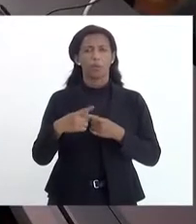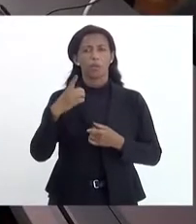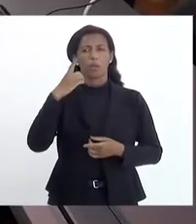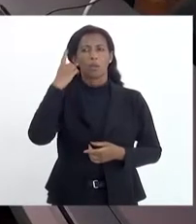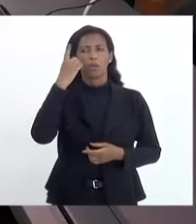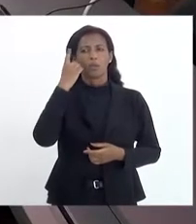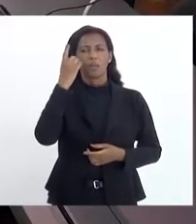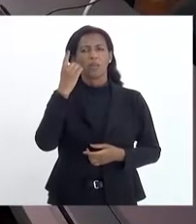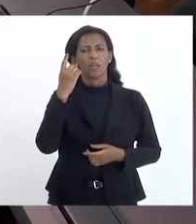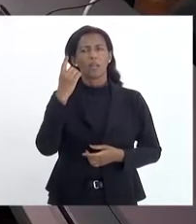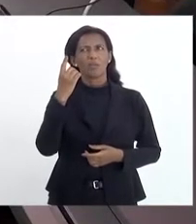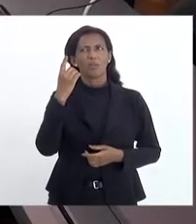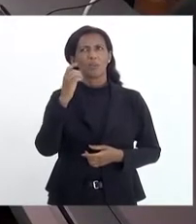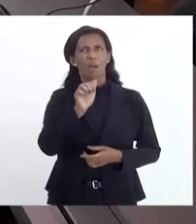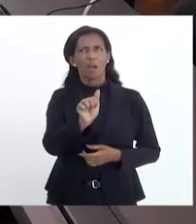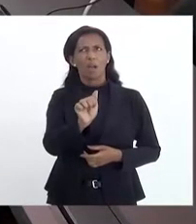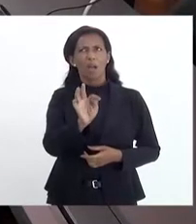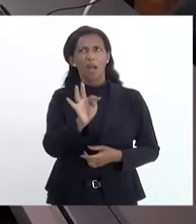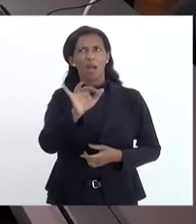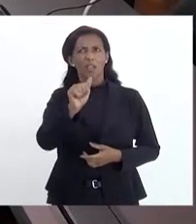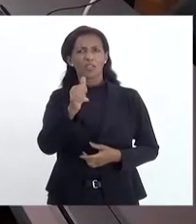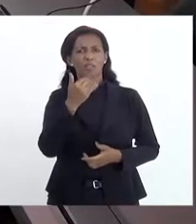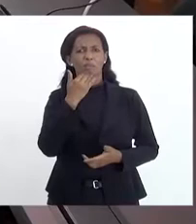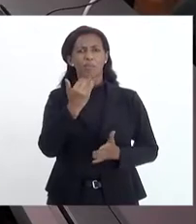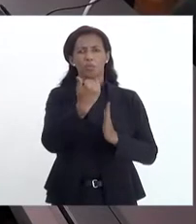questão de ordem.